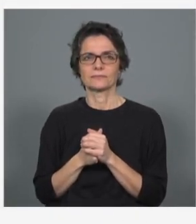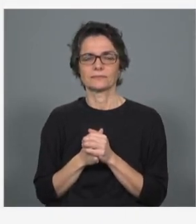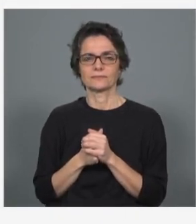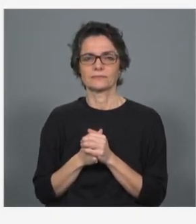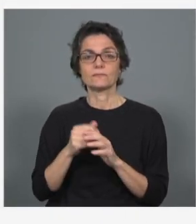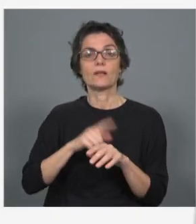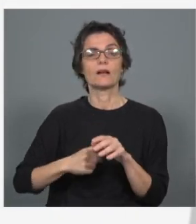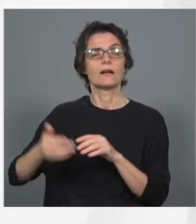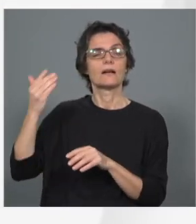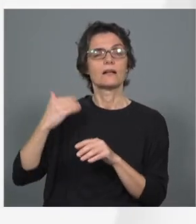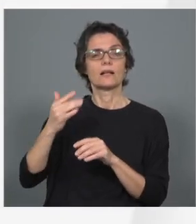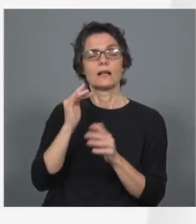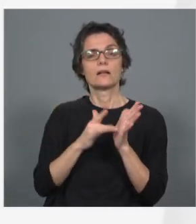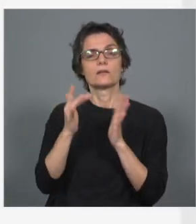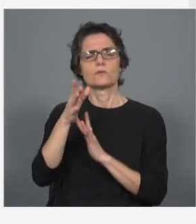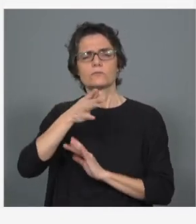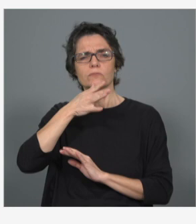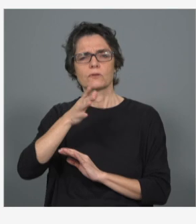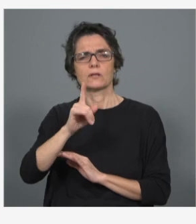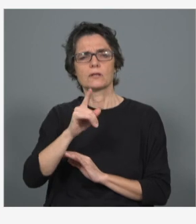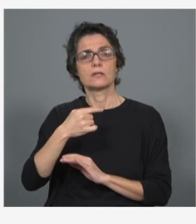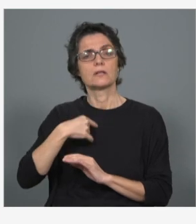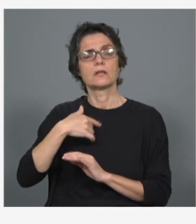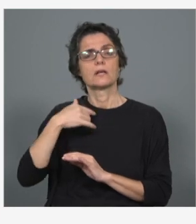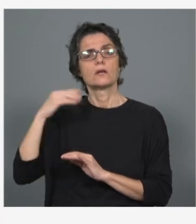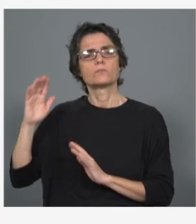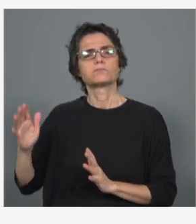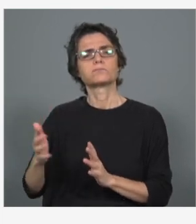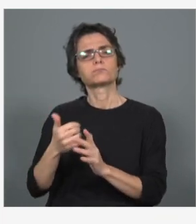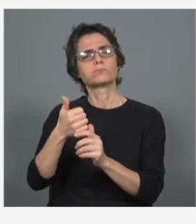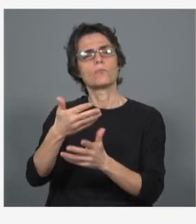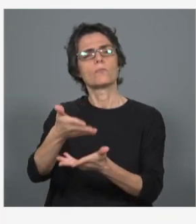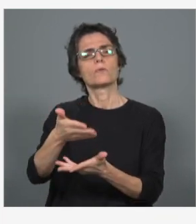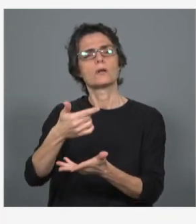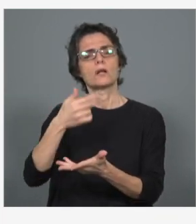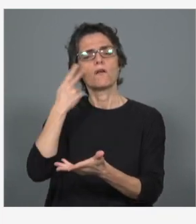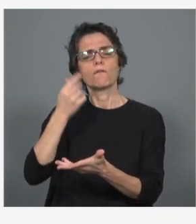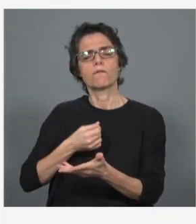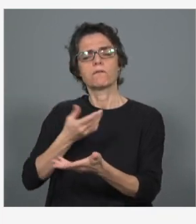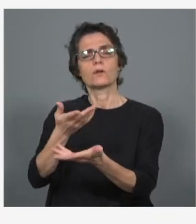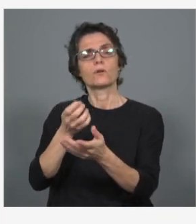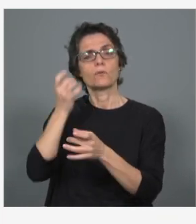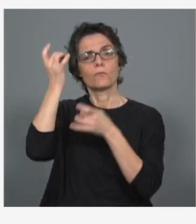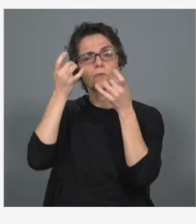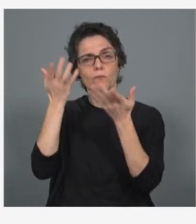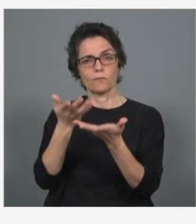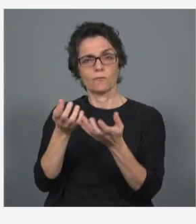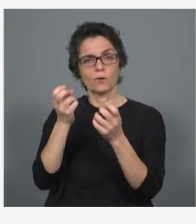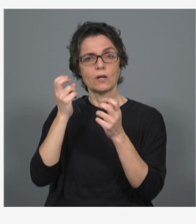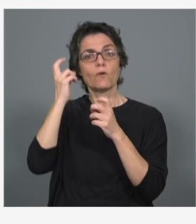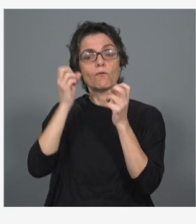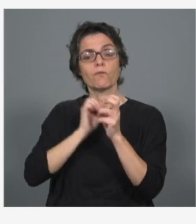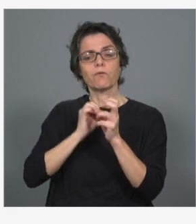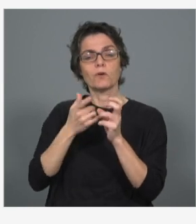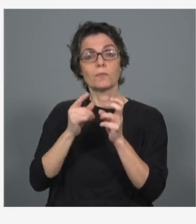Naquele tempo disse Jesus: Eu sou o bom pastor. O bom pastor dá a vida pelas suas ovelhas. O